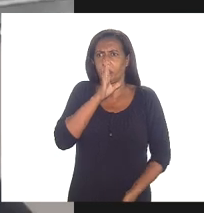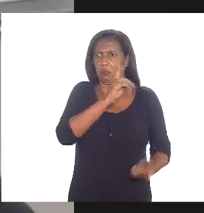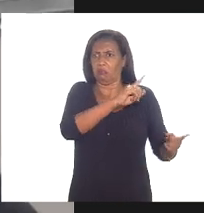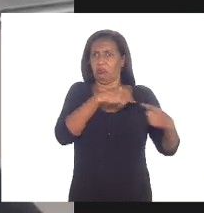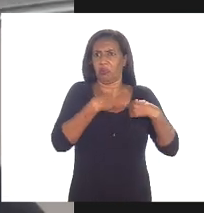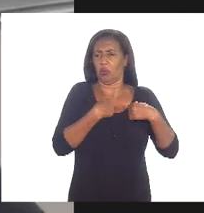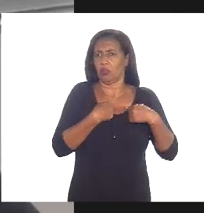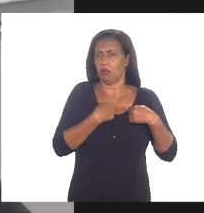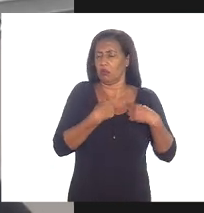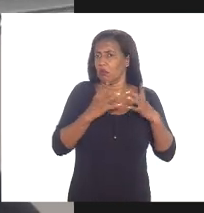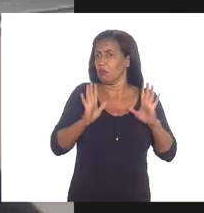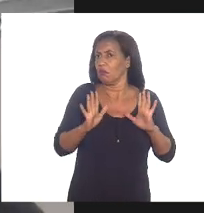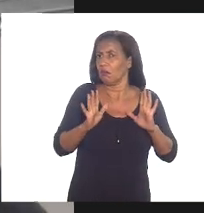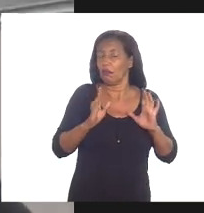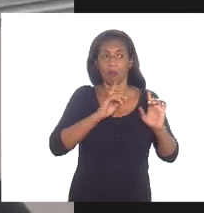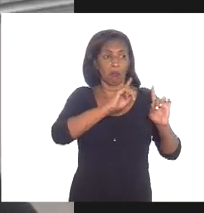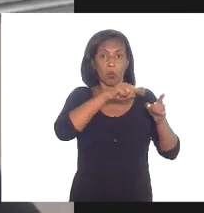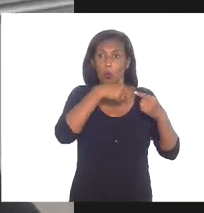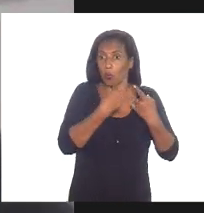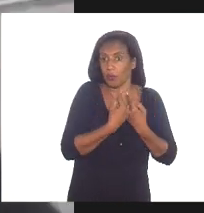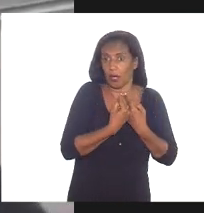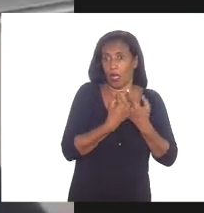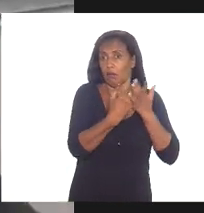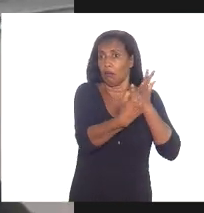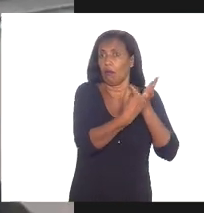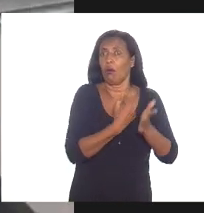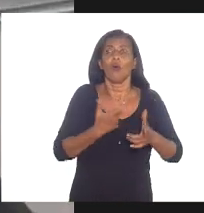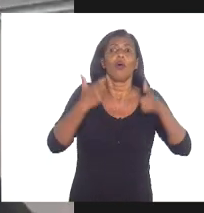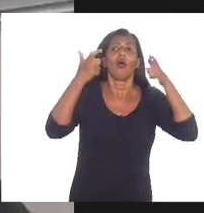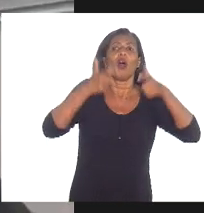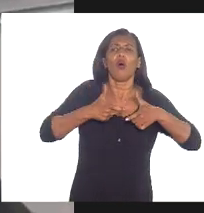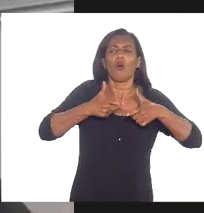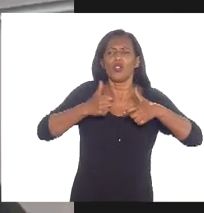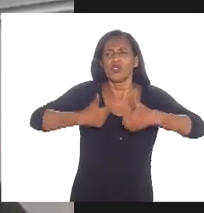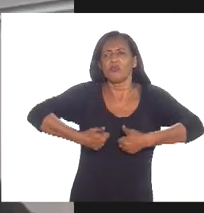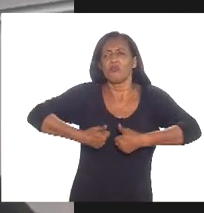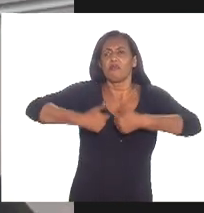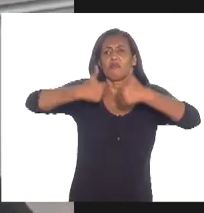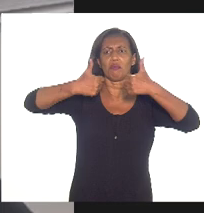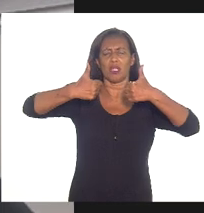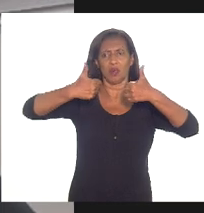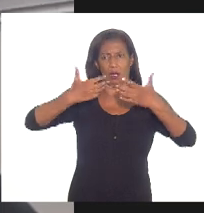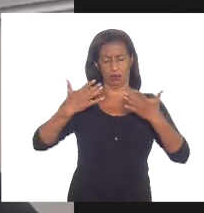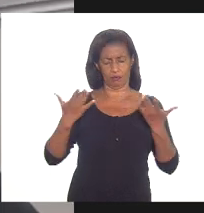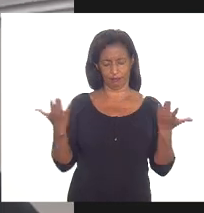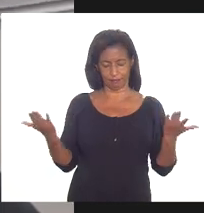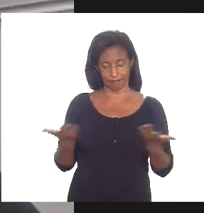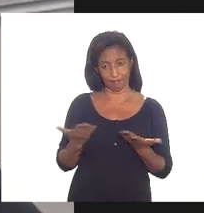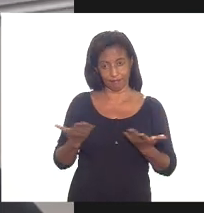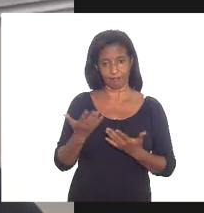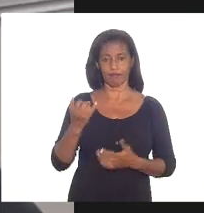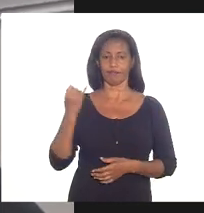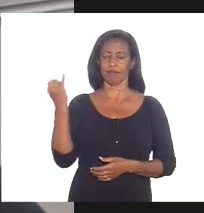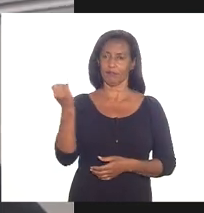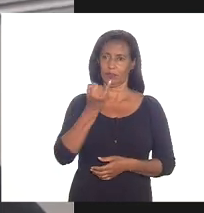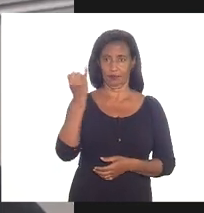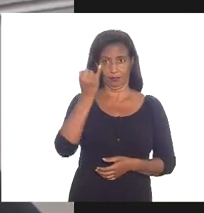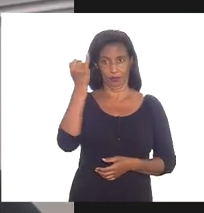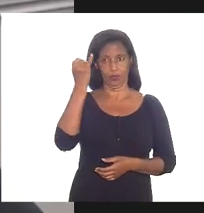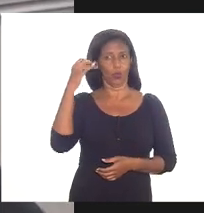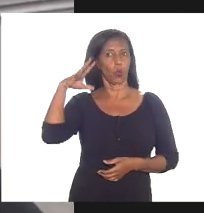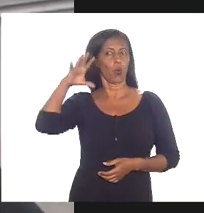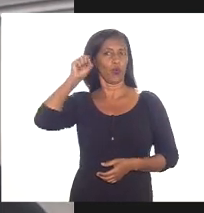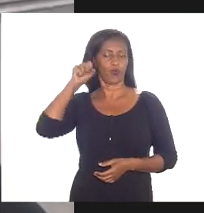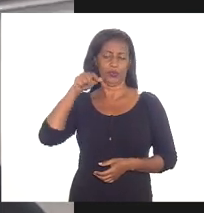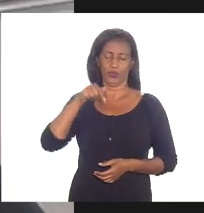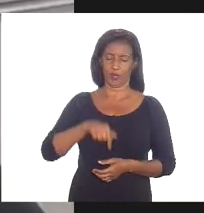Pelo contrário, me ligou perguntando aonde poderíamos melhorar. Agora, é importante, ouvindo aqui, a